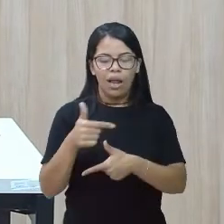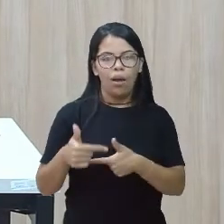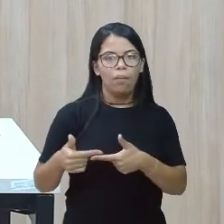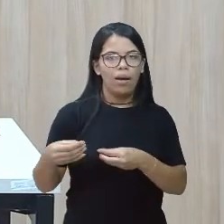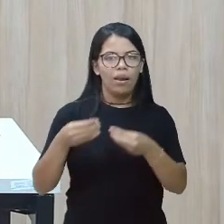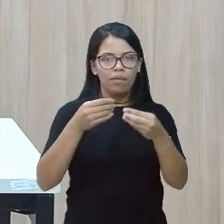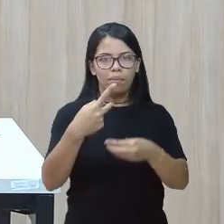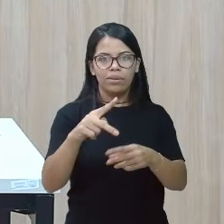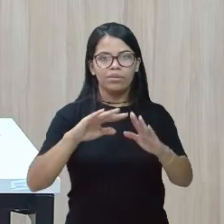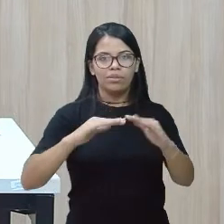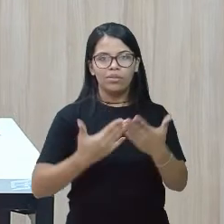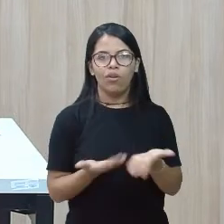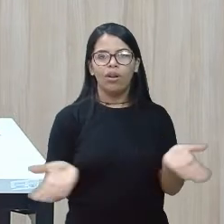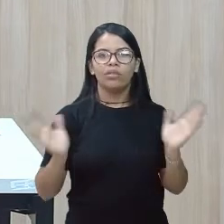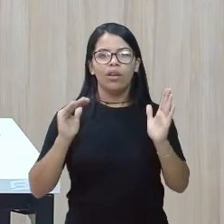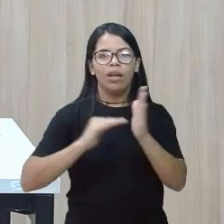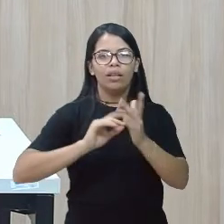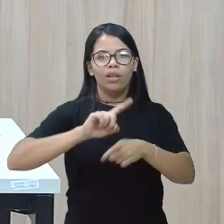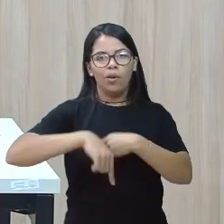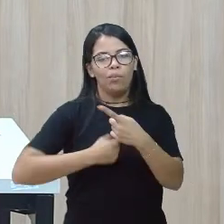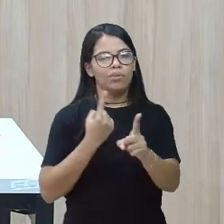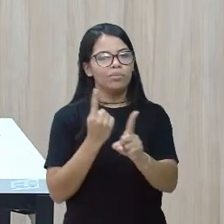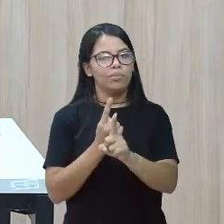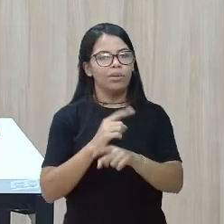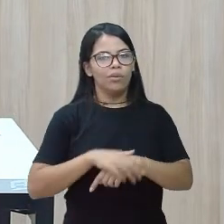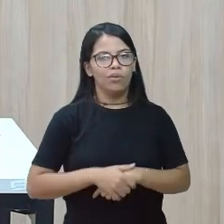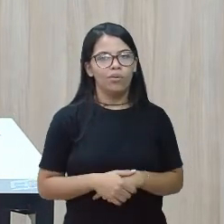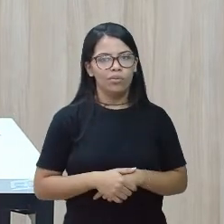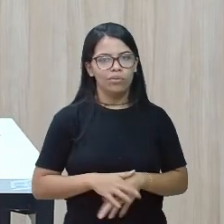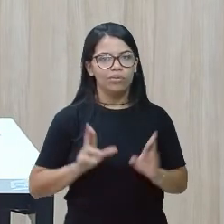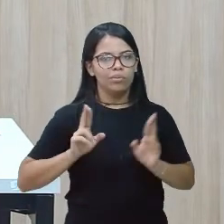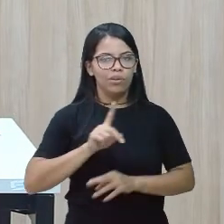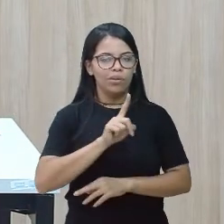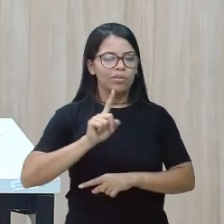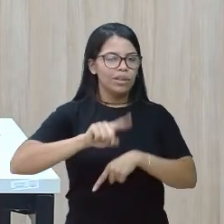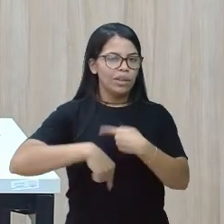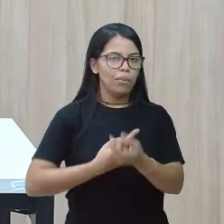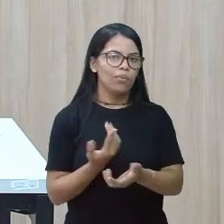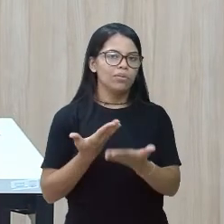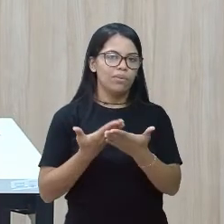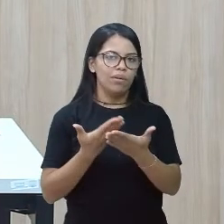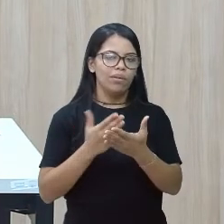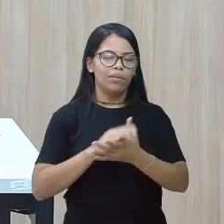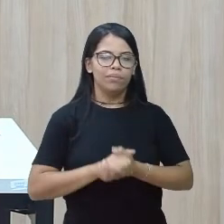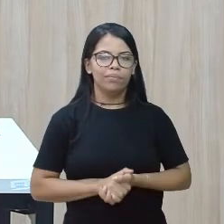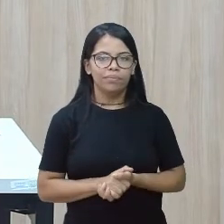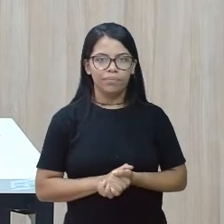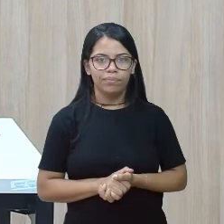para a escola. Tchau, pessoal. Até o nosso próximo encontro. Esperamos vocês na próxima aula.